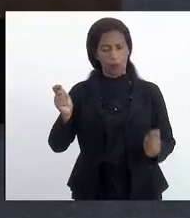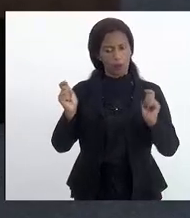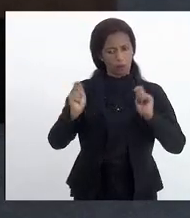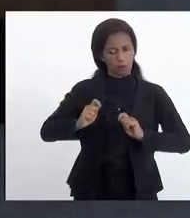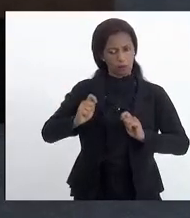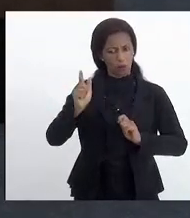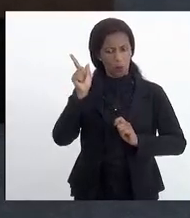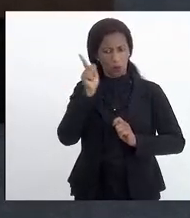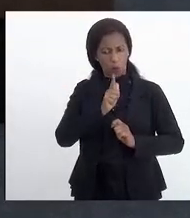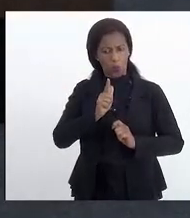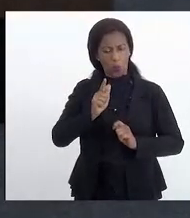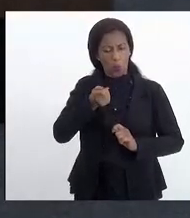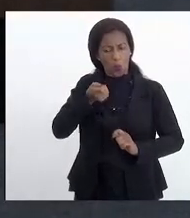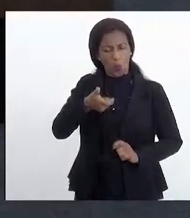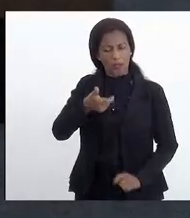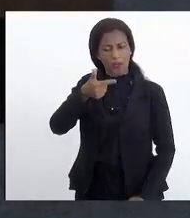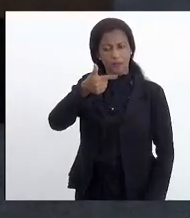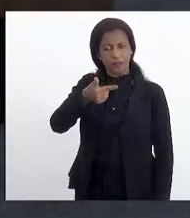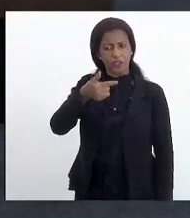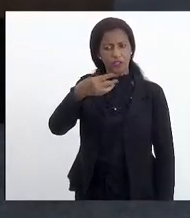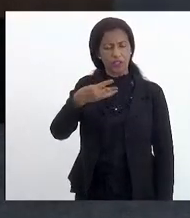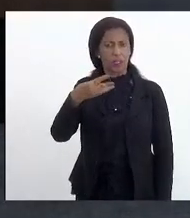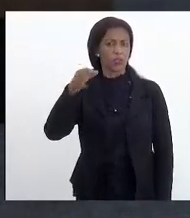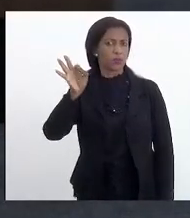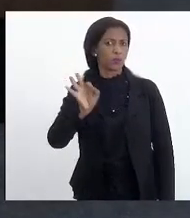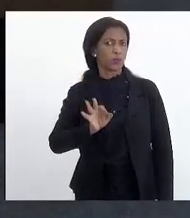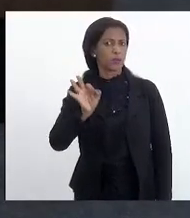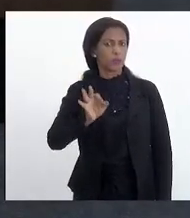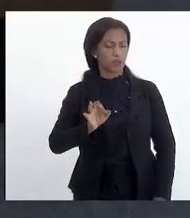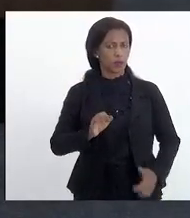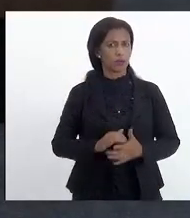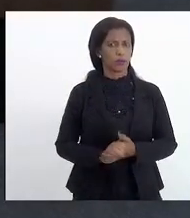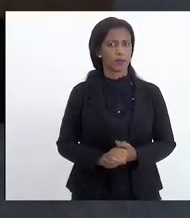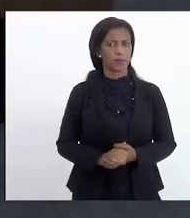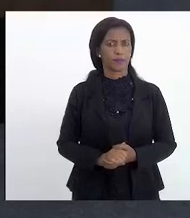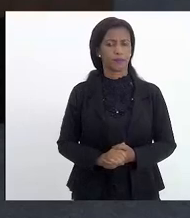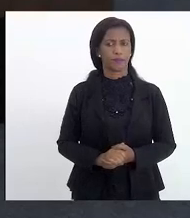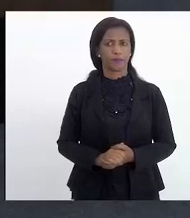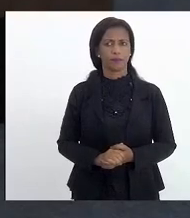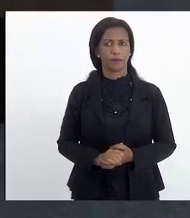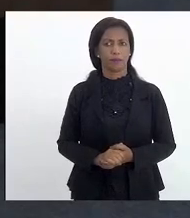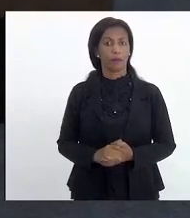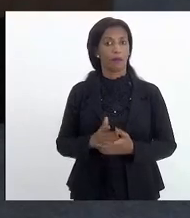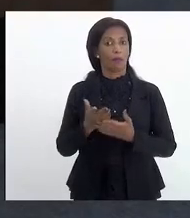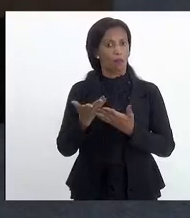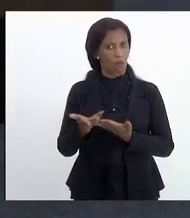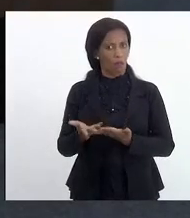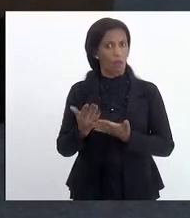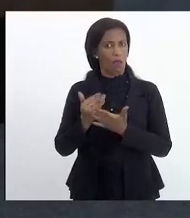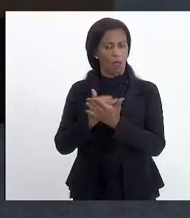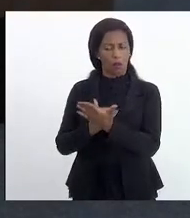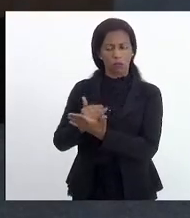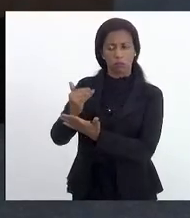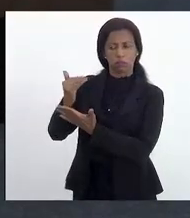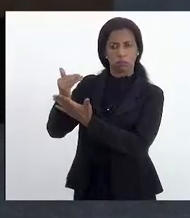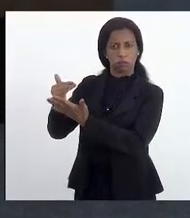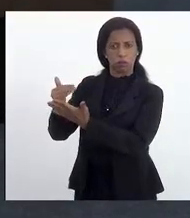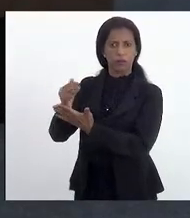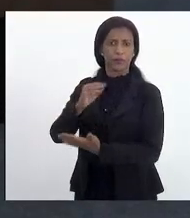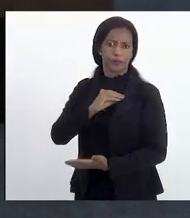vai bater quase 23%. Então, é uma recomposição salarial